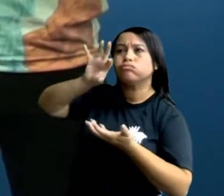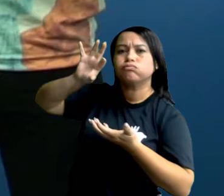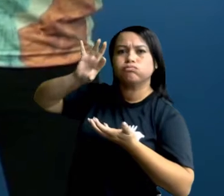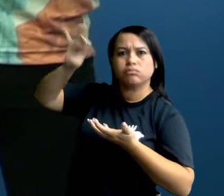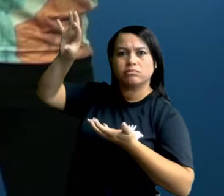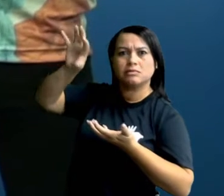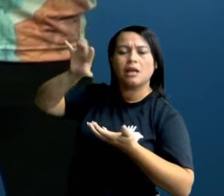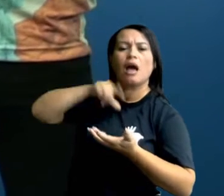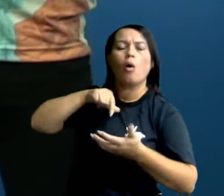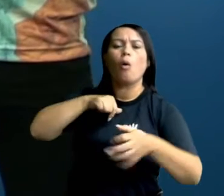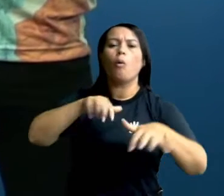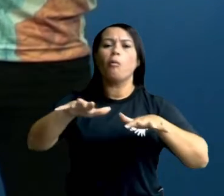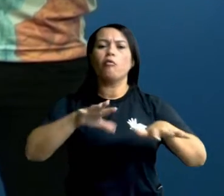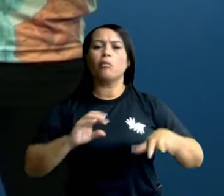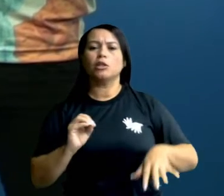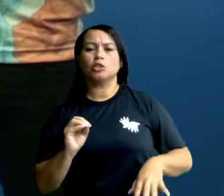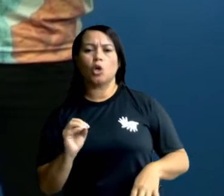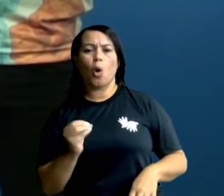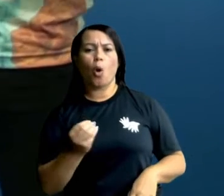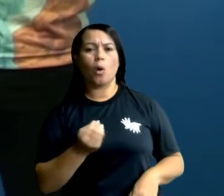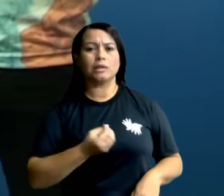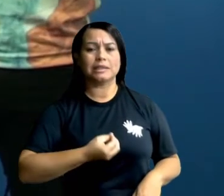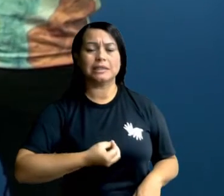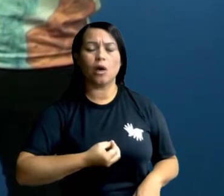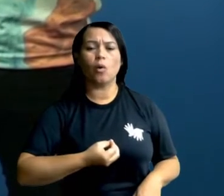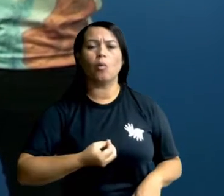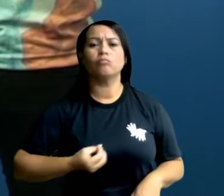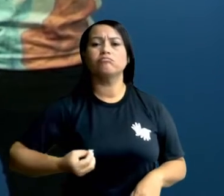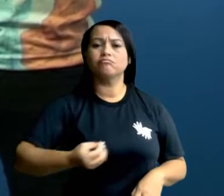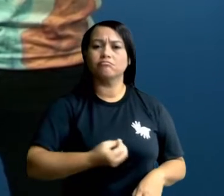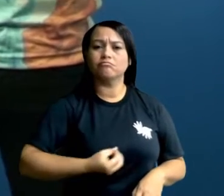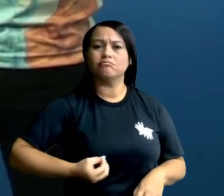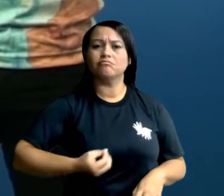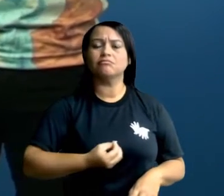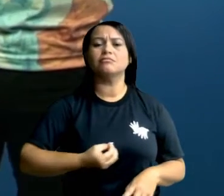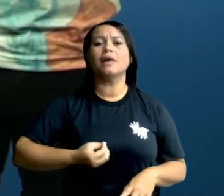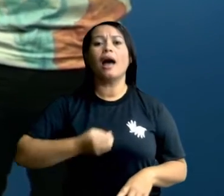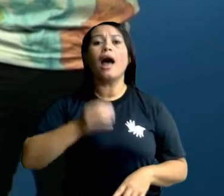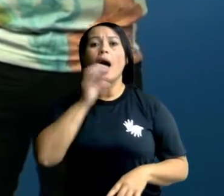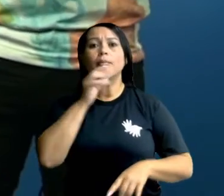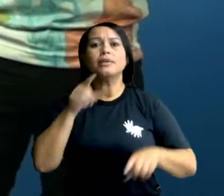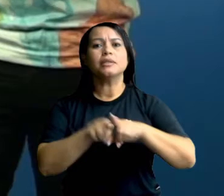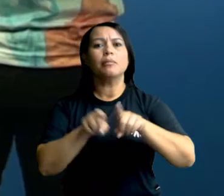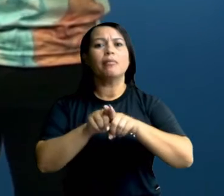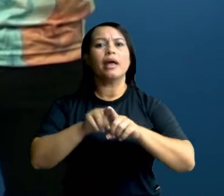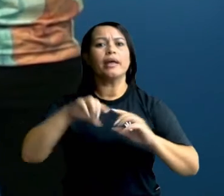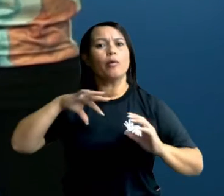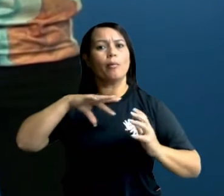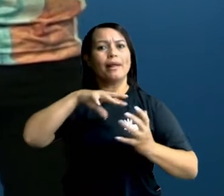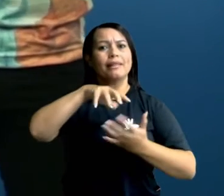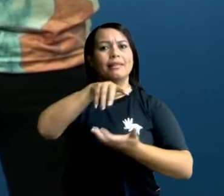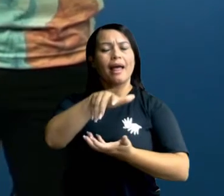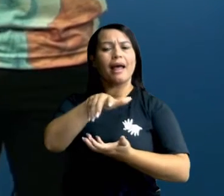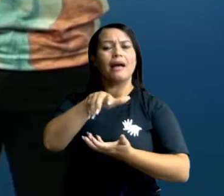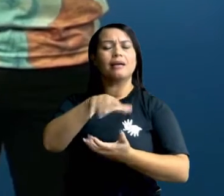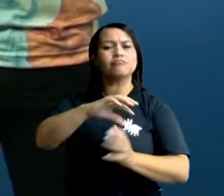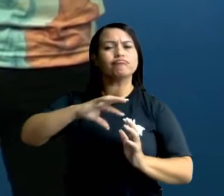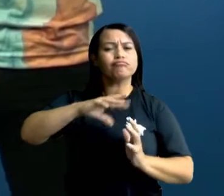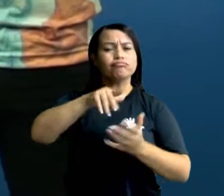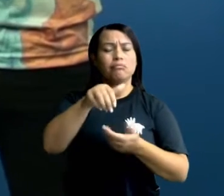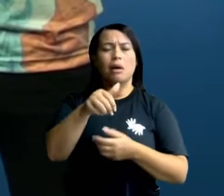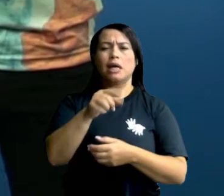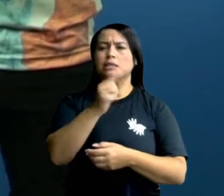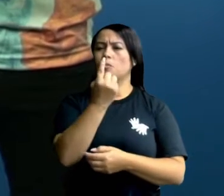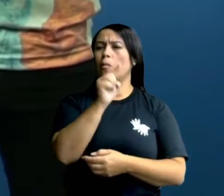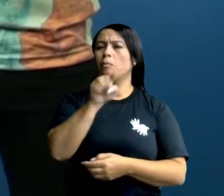rotação é o movimento que a Terra faz em torno do seu próprio eixo. A velocidade com que a Terra faz esse movimento é muito grande, né? Mais de